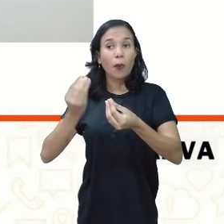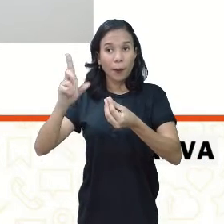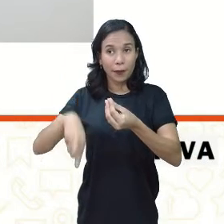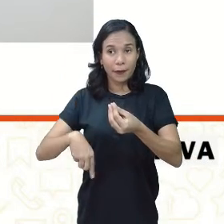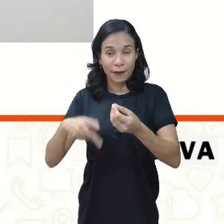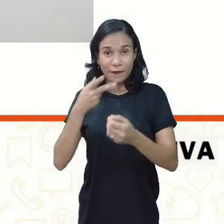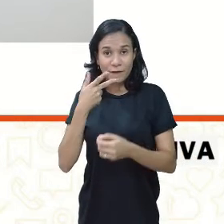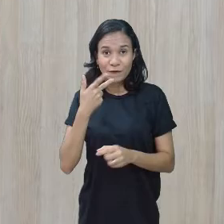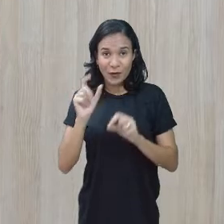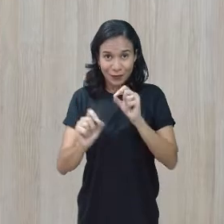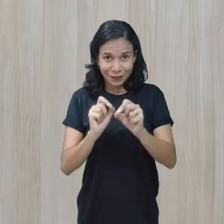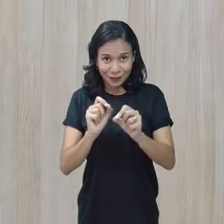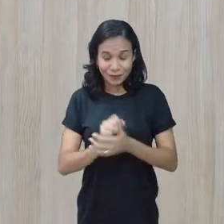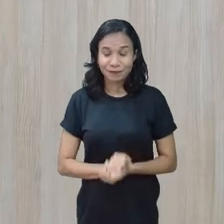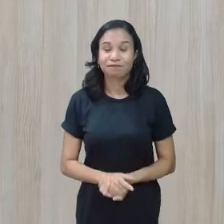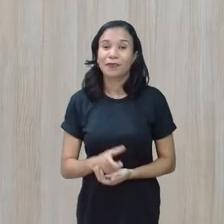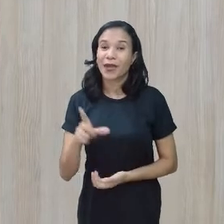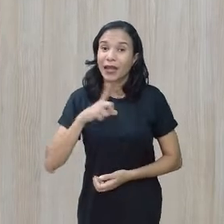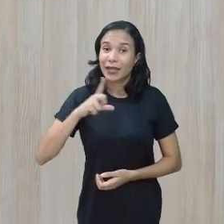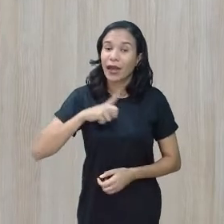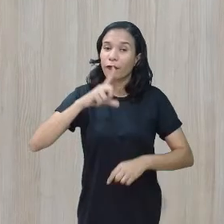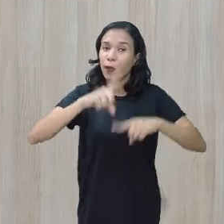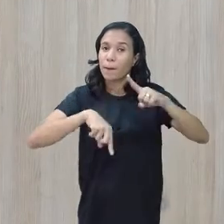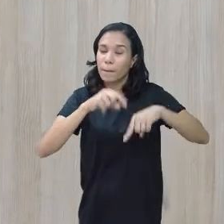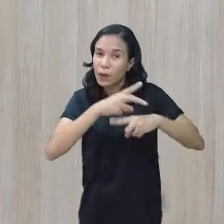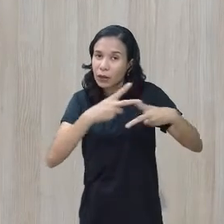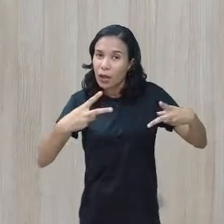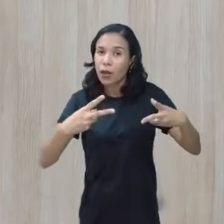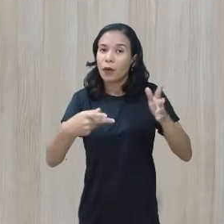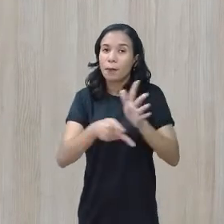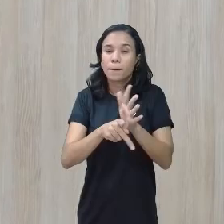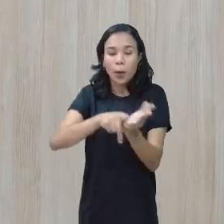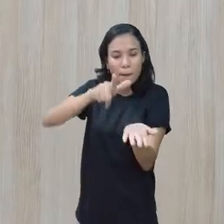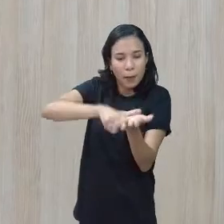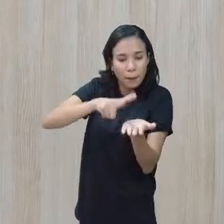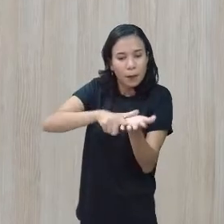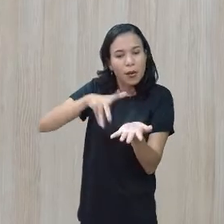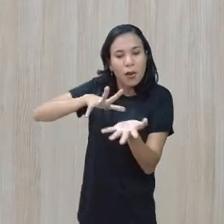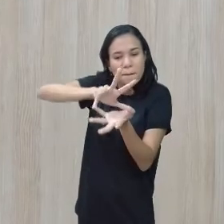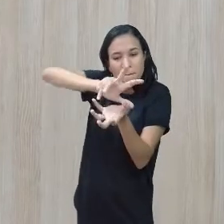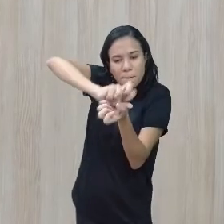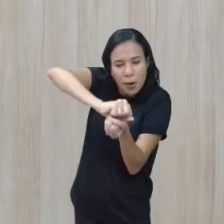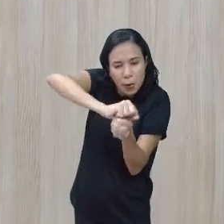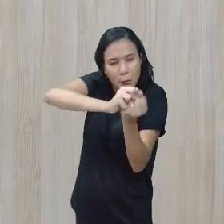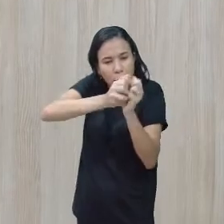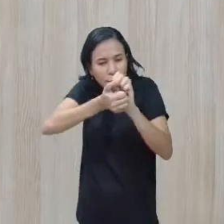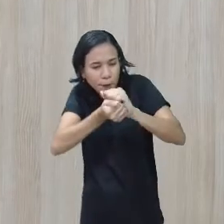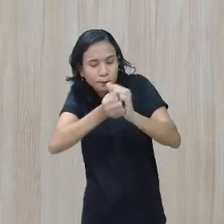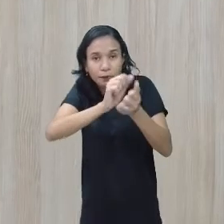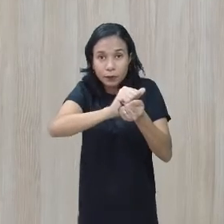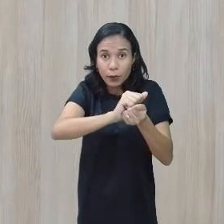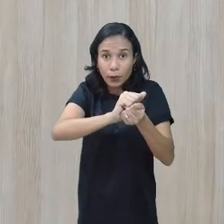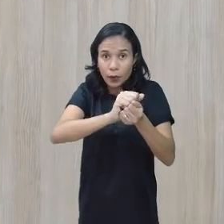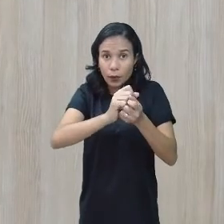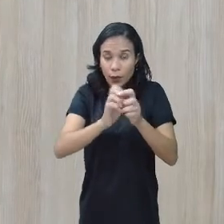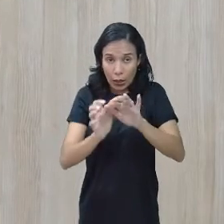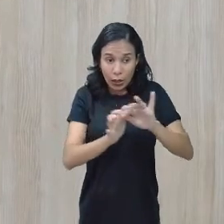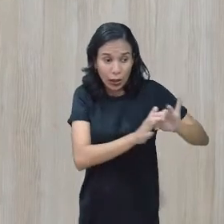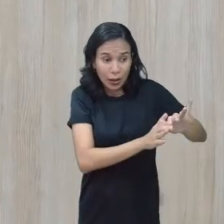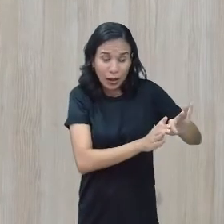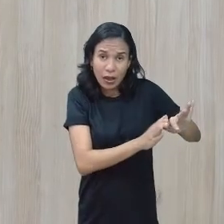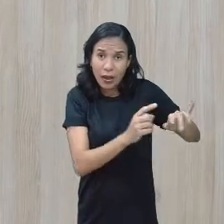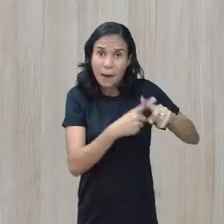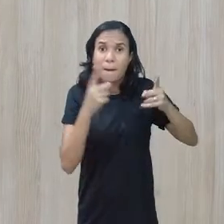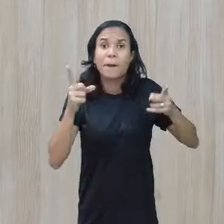quero falar? Você falou desse material, dessa folha que ele pôde pegar, ele percebeu, mas e quando se trata